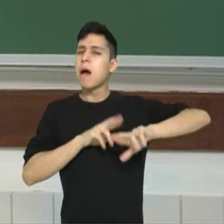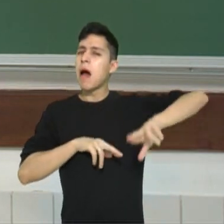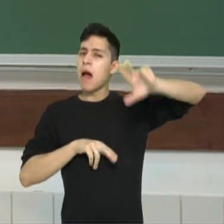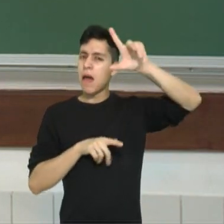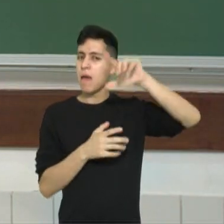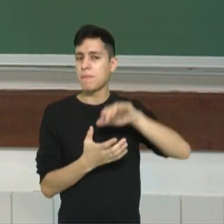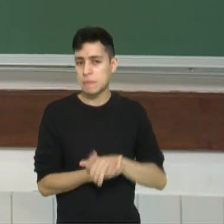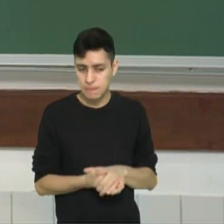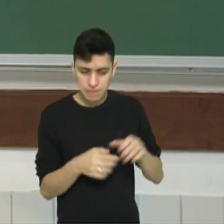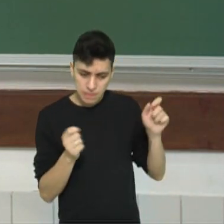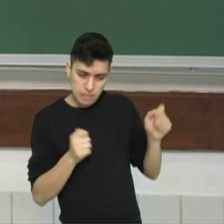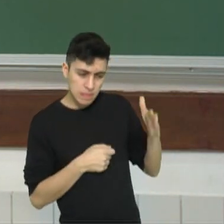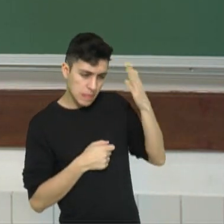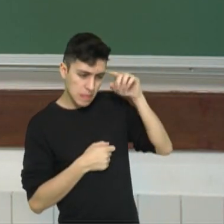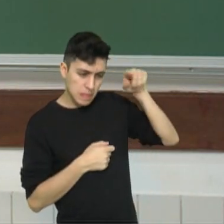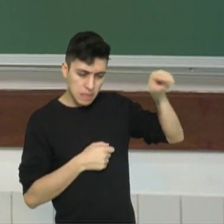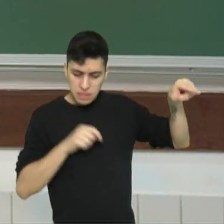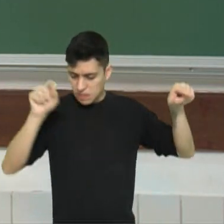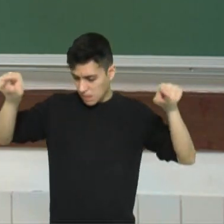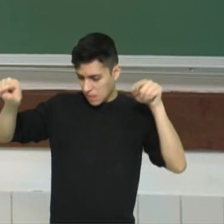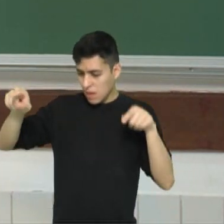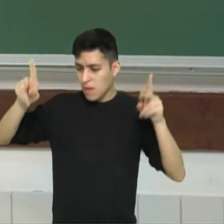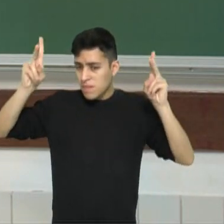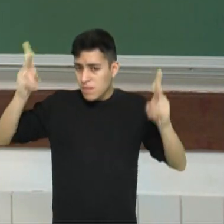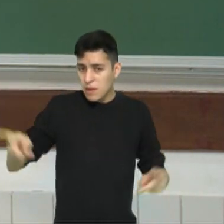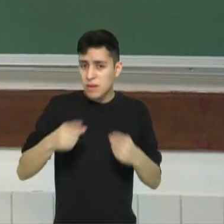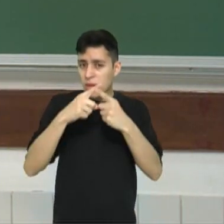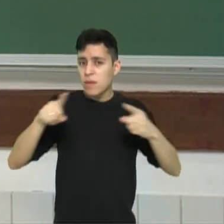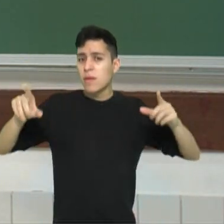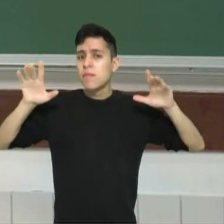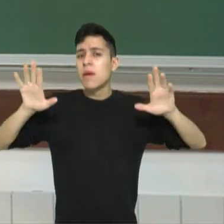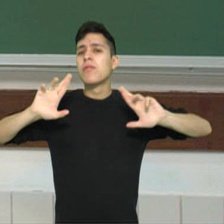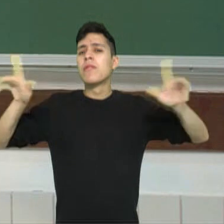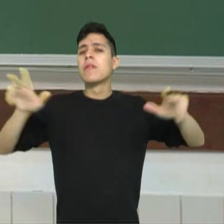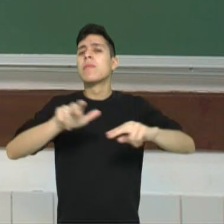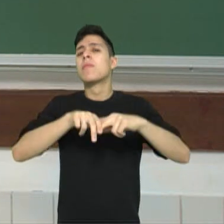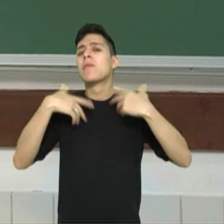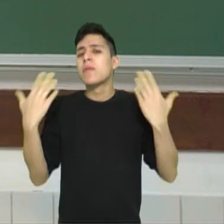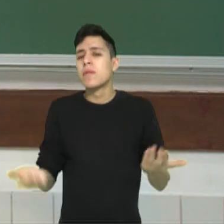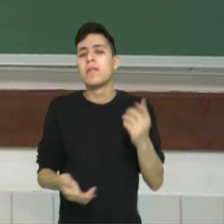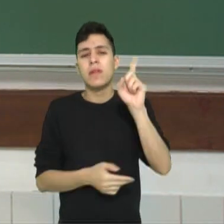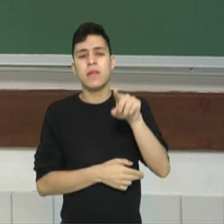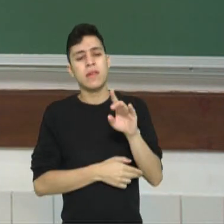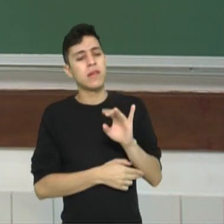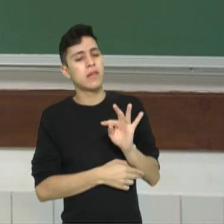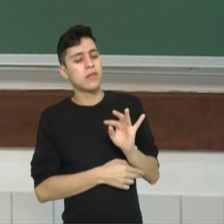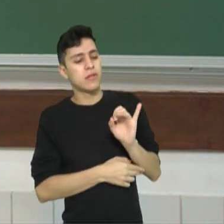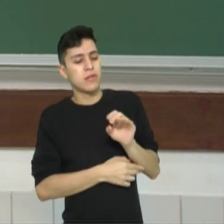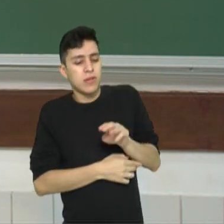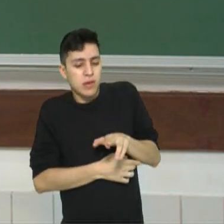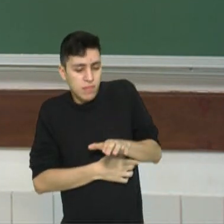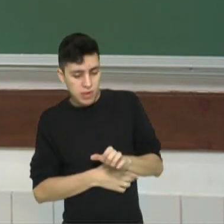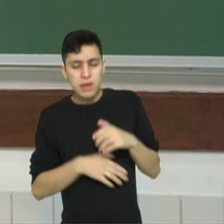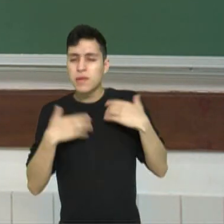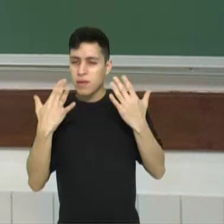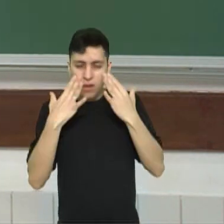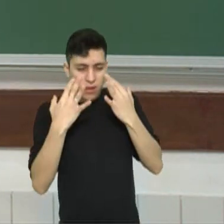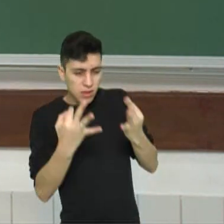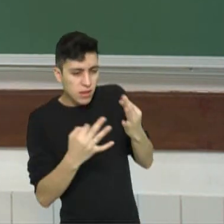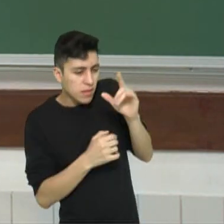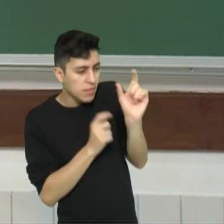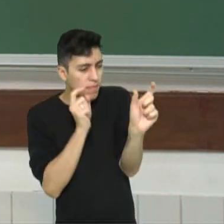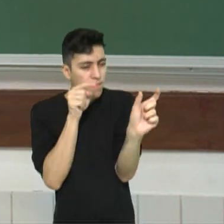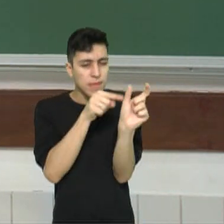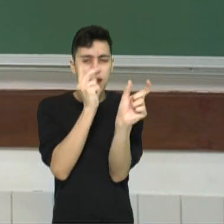Você consegue compreender que é a mesma música, mas essa diferença se dá pelo timbre, ok? Então sempre atento com isso, que o timbre vai ser uma coisa que